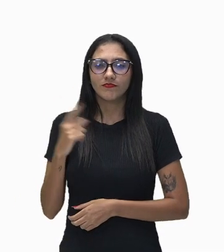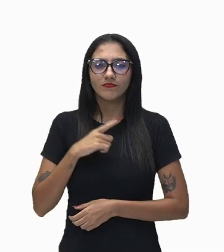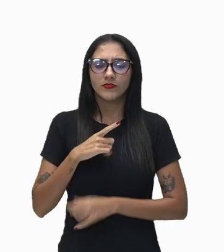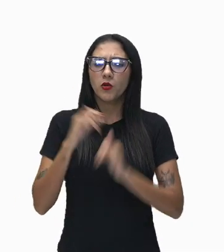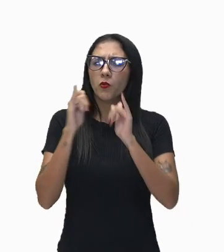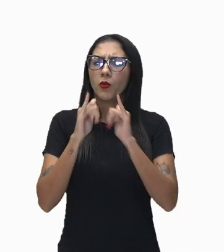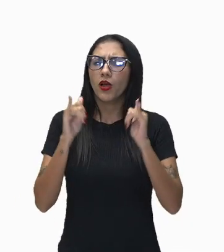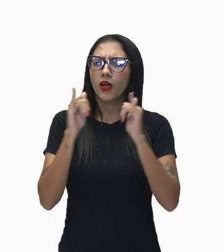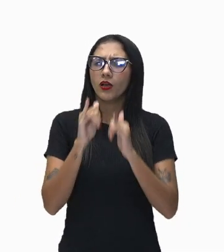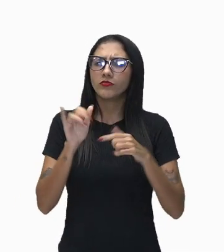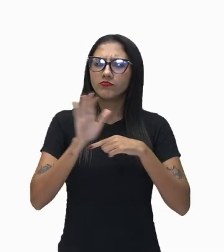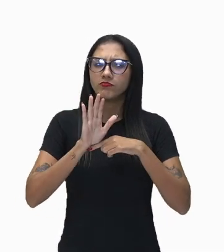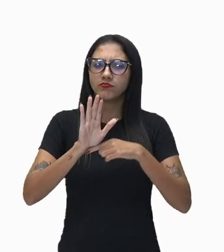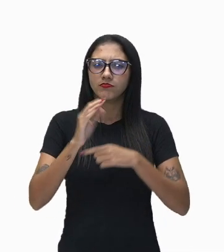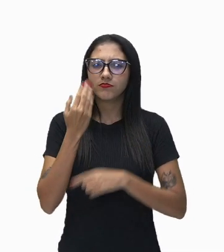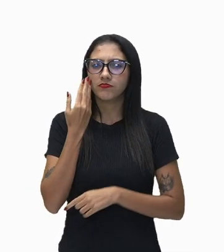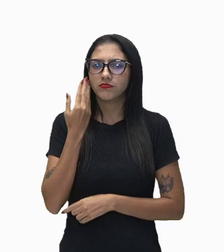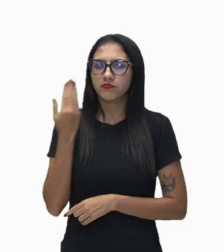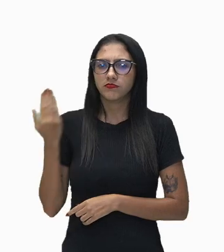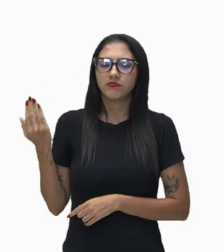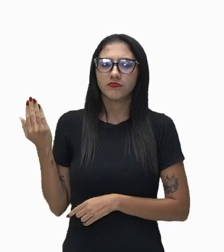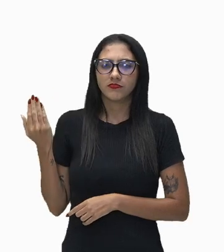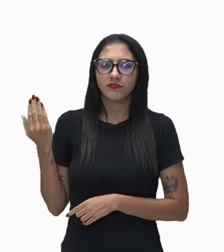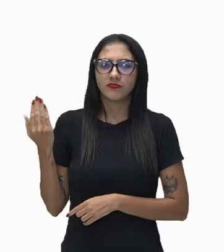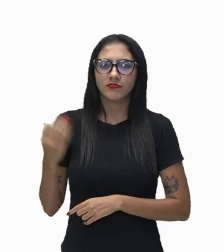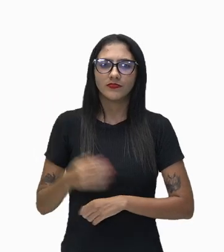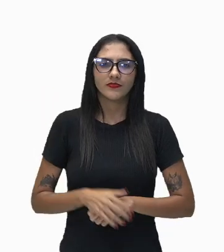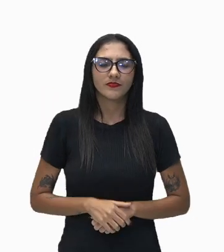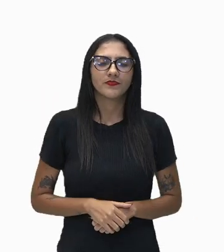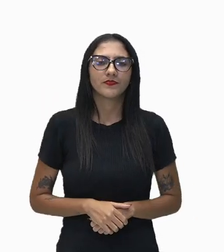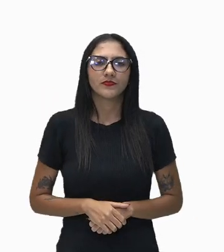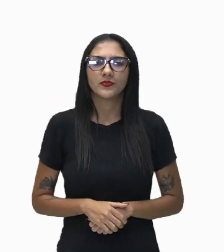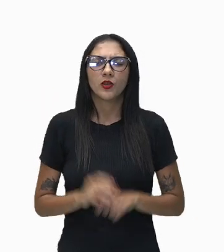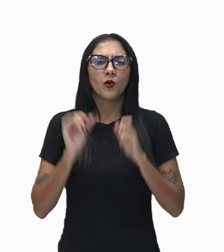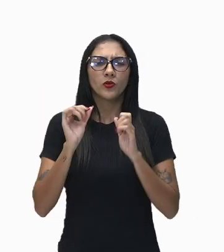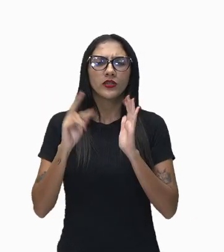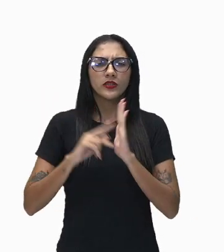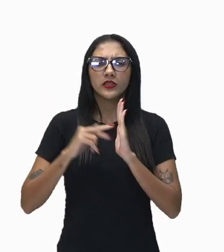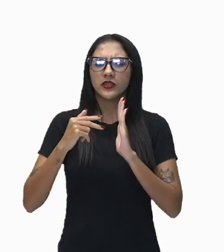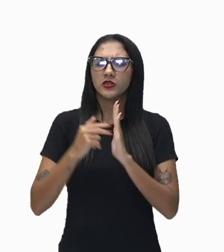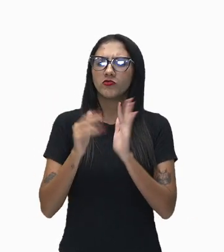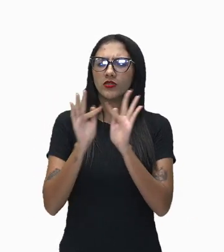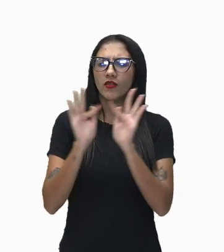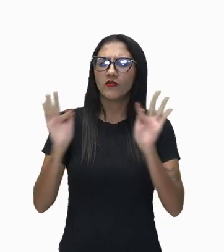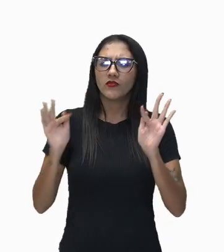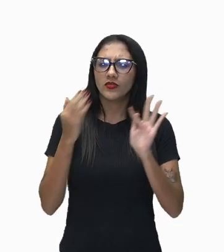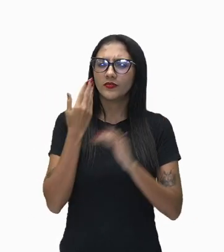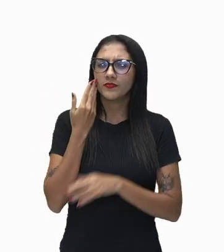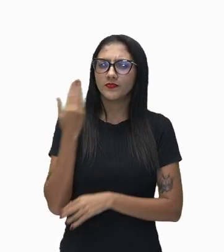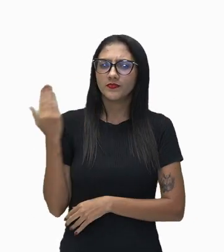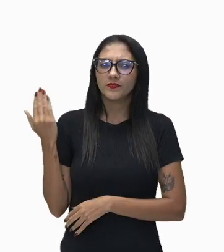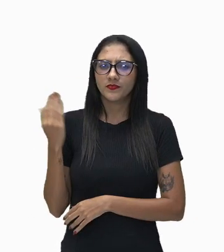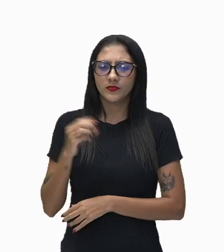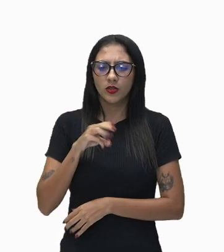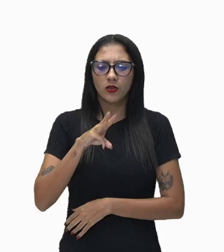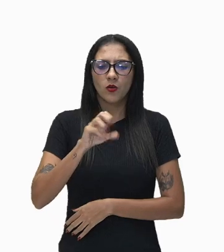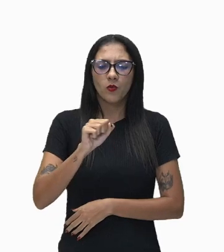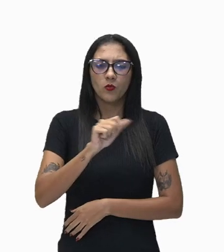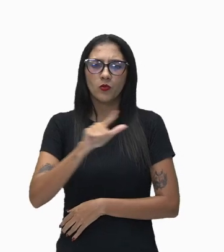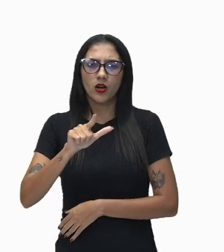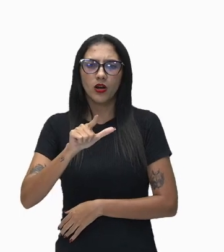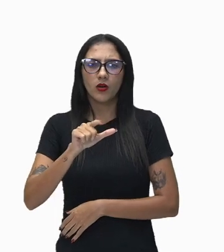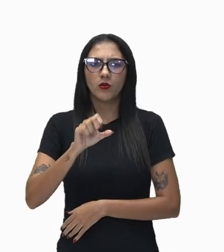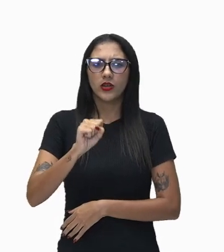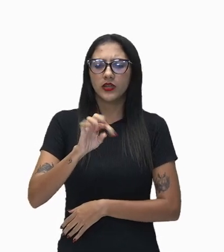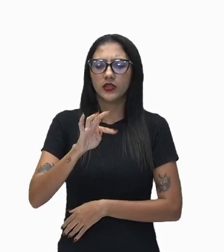para vocês. Wall Street Crash. O que isso quer dizer? Wall Street, que é a bolsa de valores que fica lá em Nova